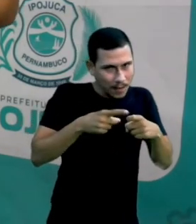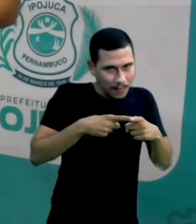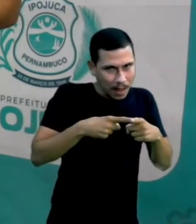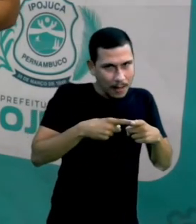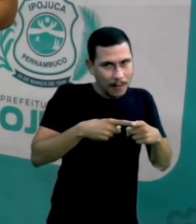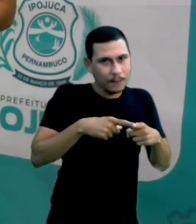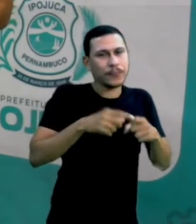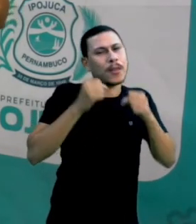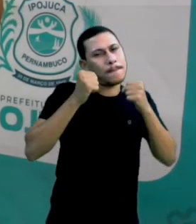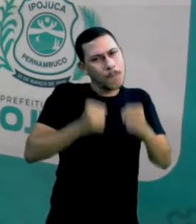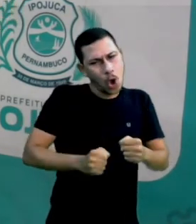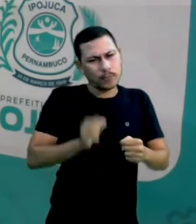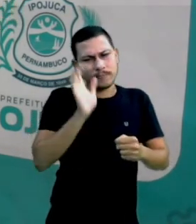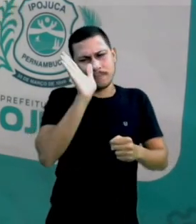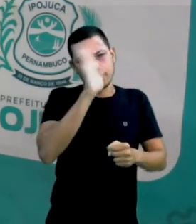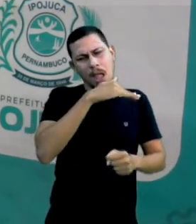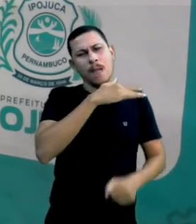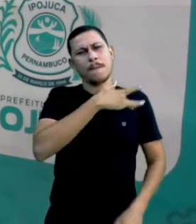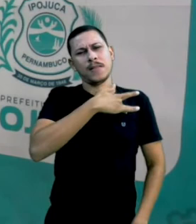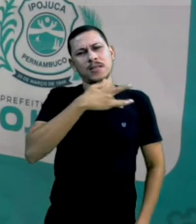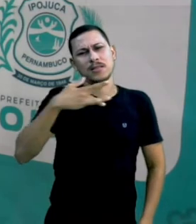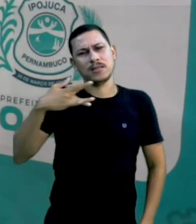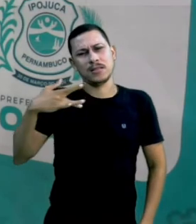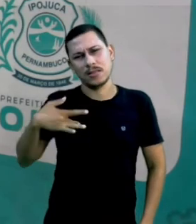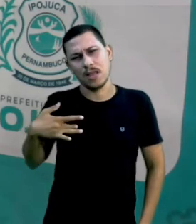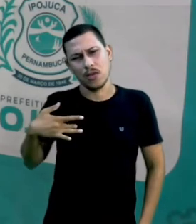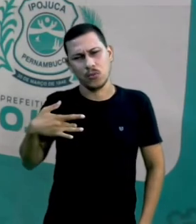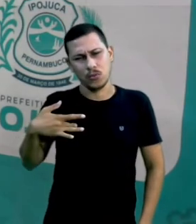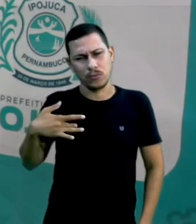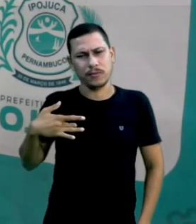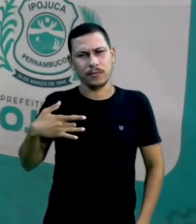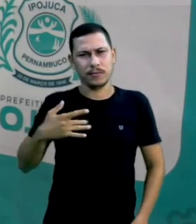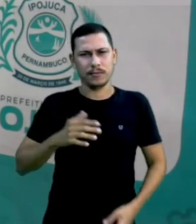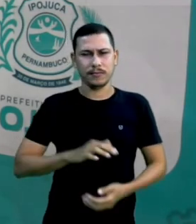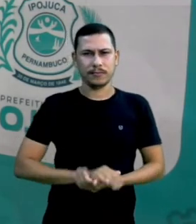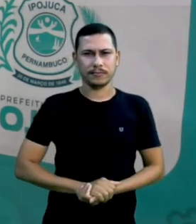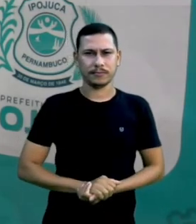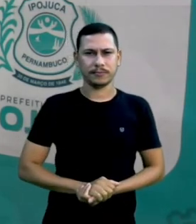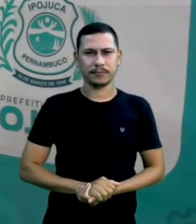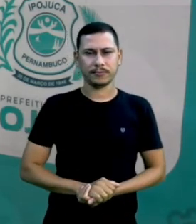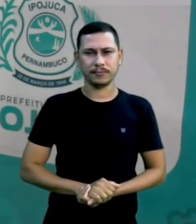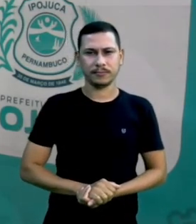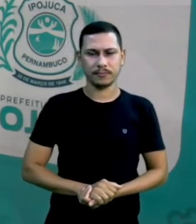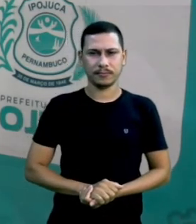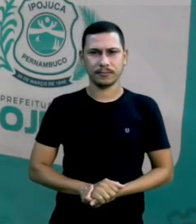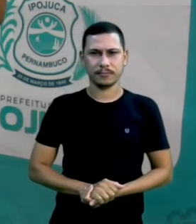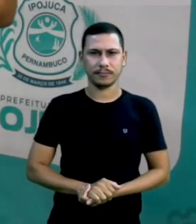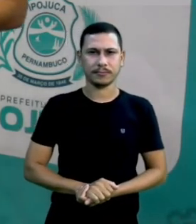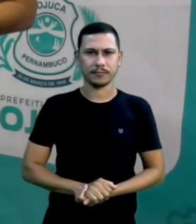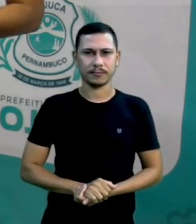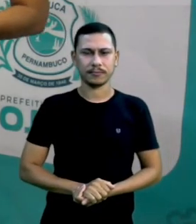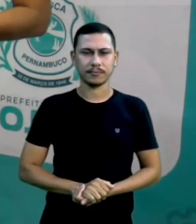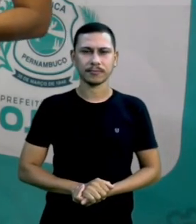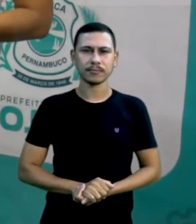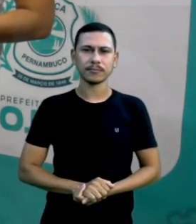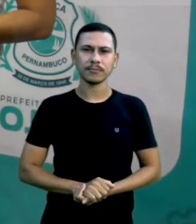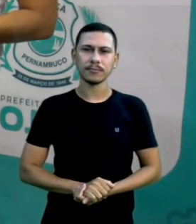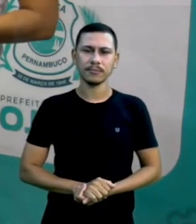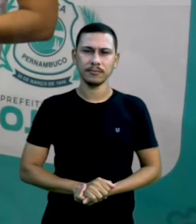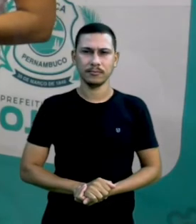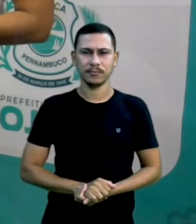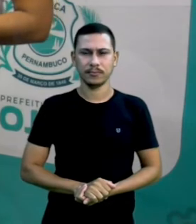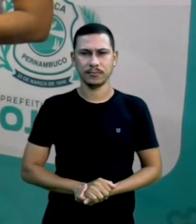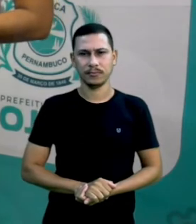muscular, eles vão trazer algumas consequências e consequências severas para nossa saúde,